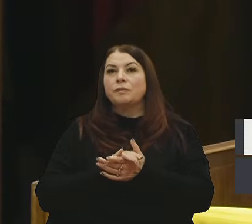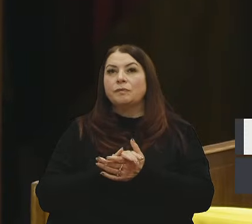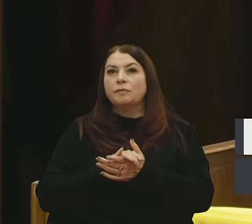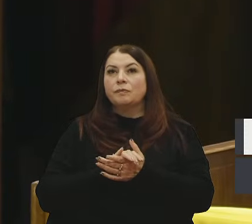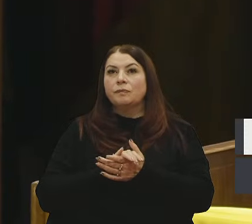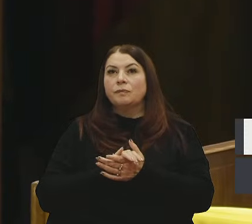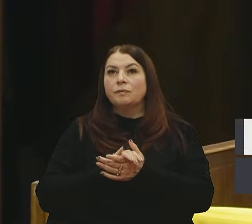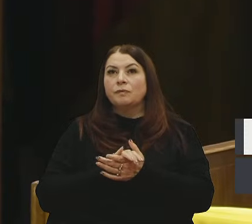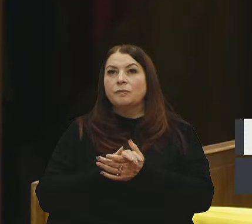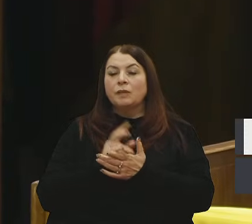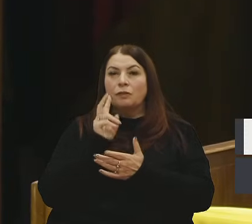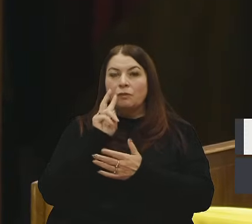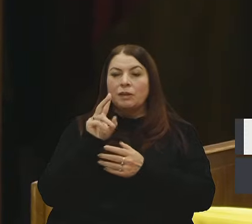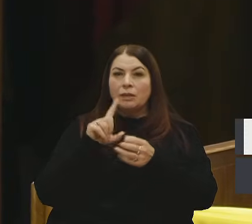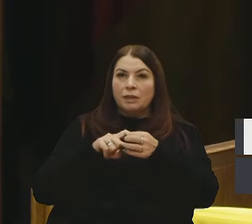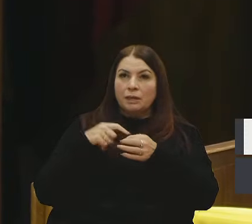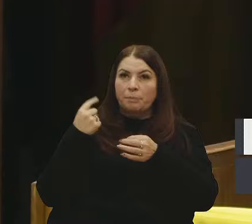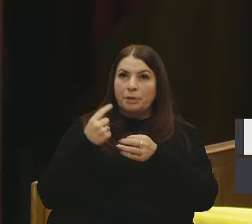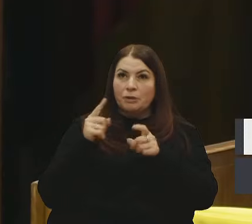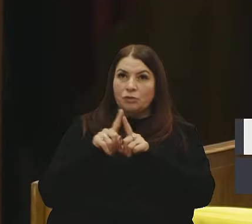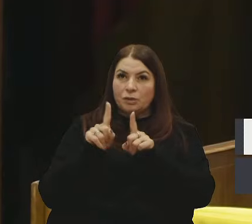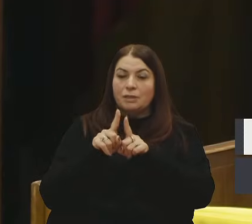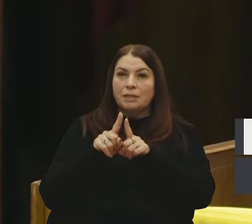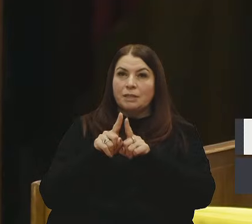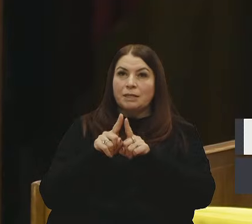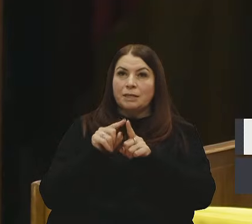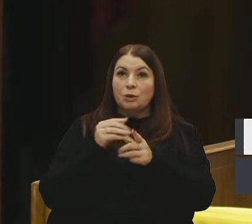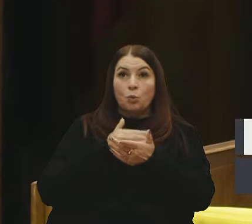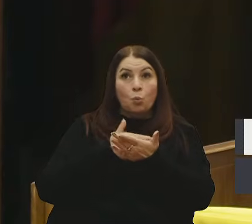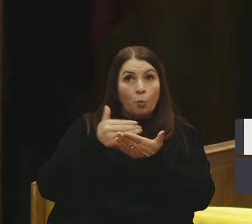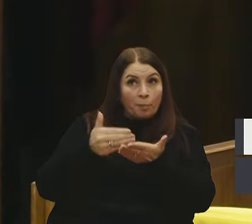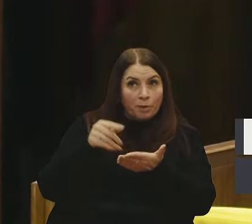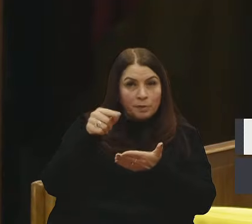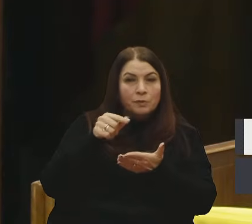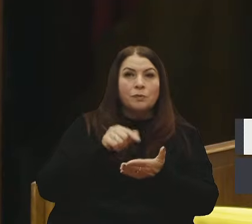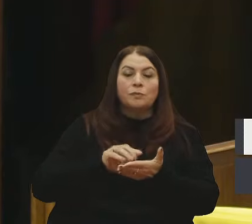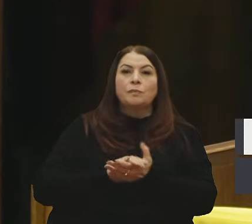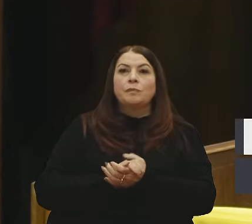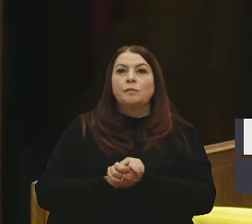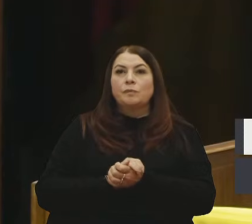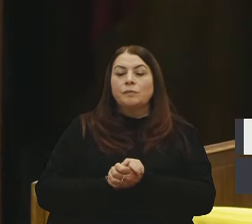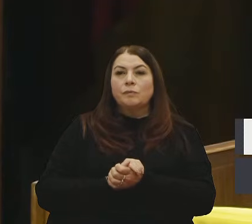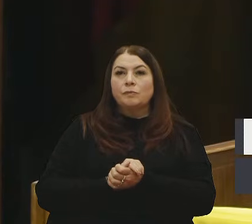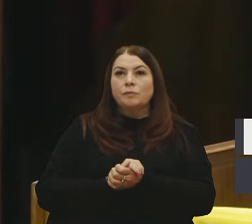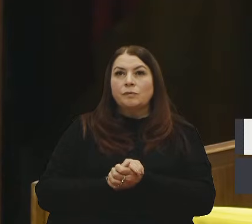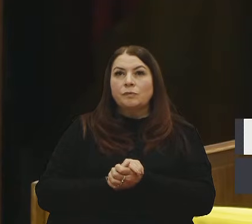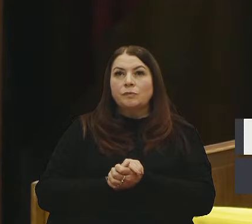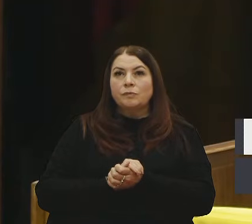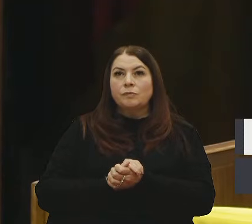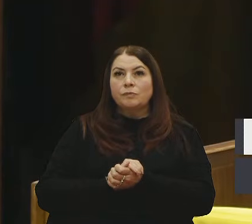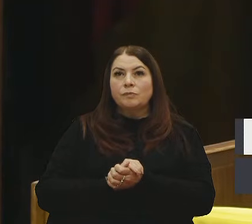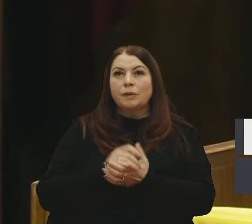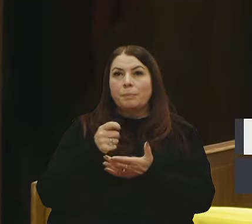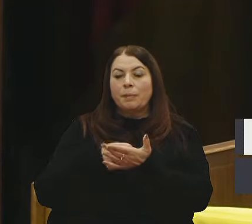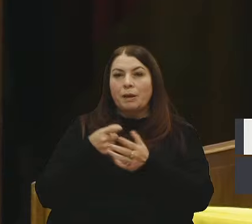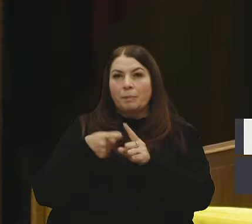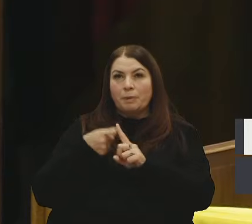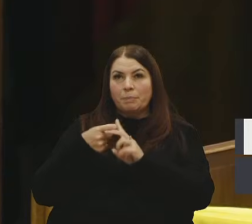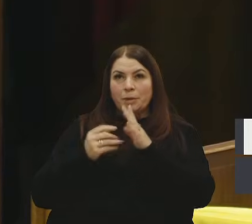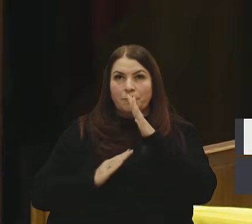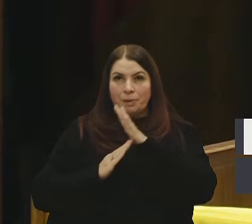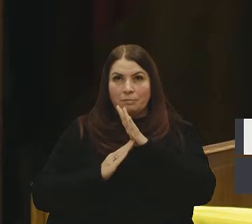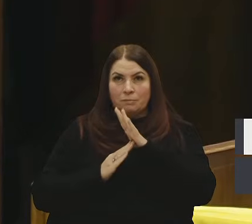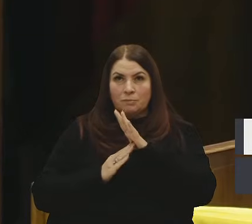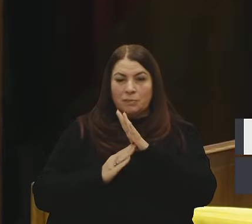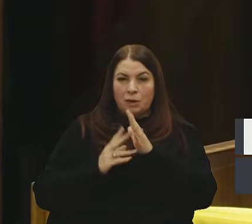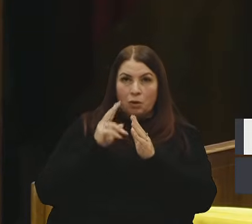pelo verificador independente e terá como ponto de partida a contraprestação mensal máxima.